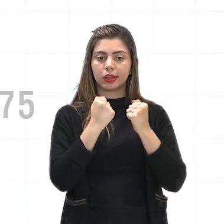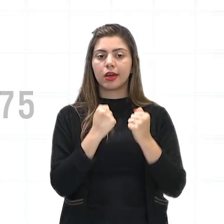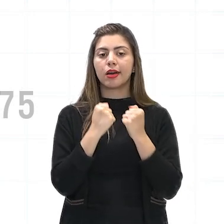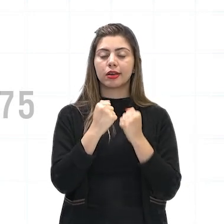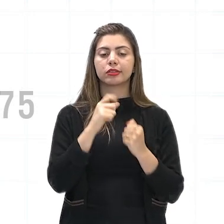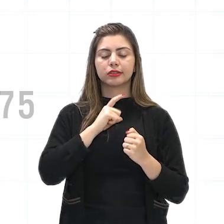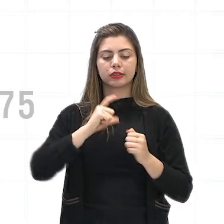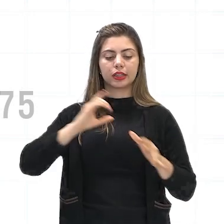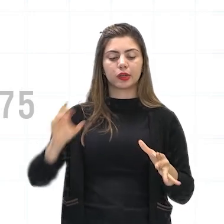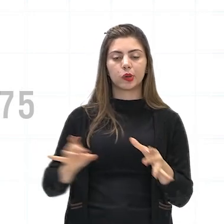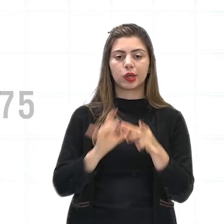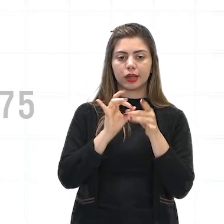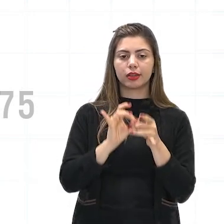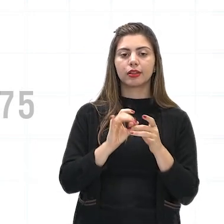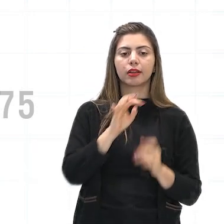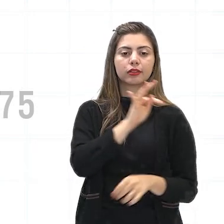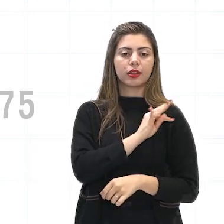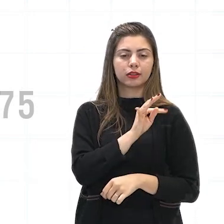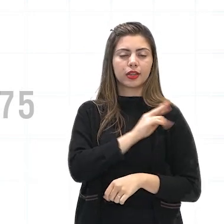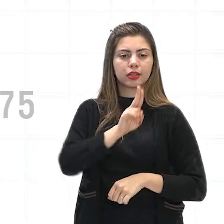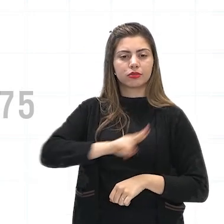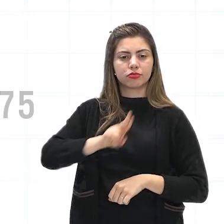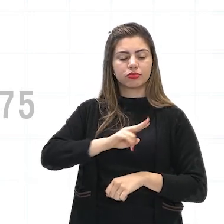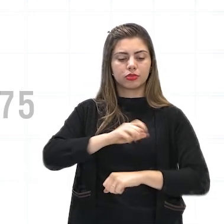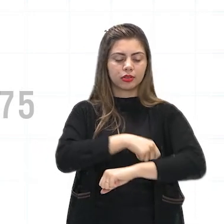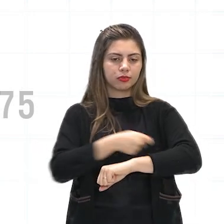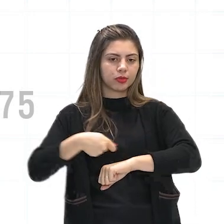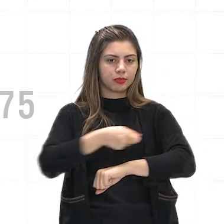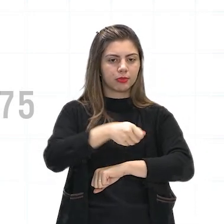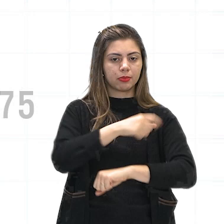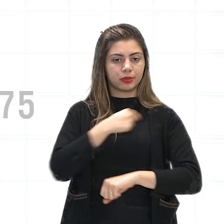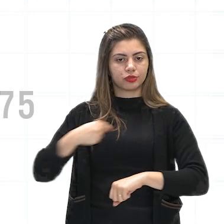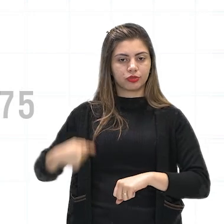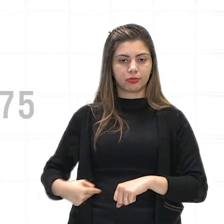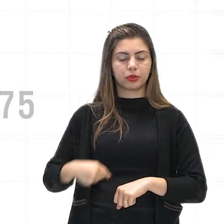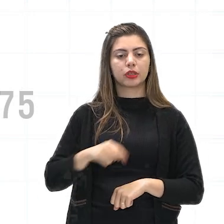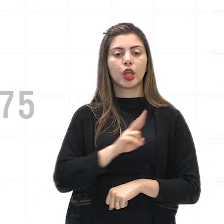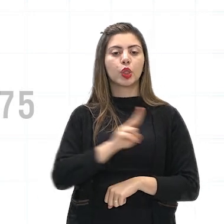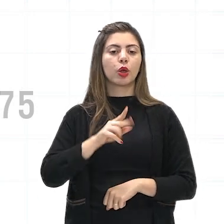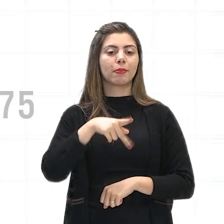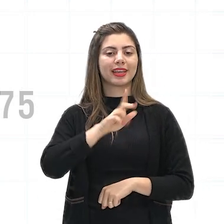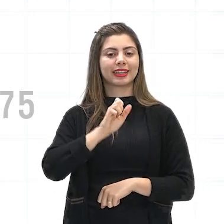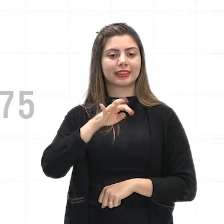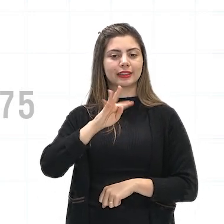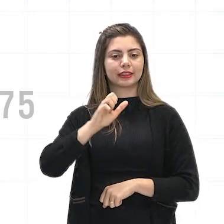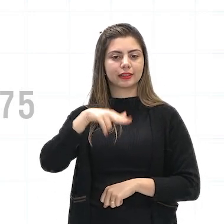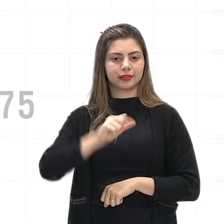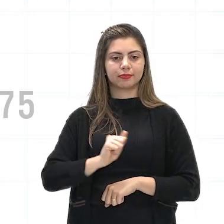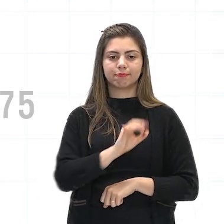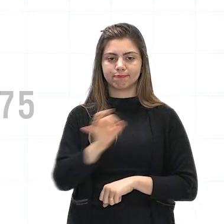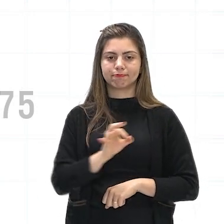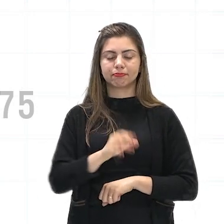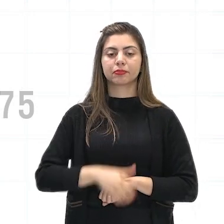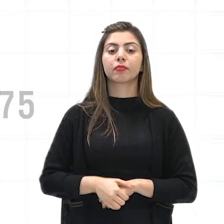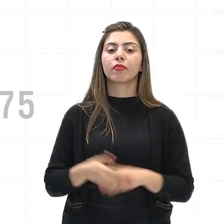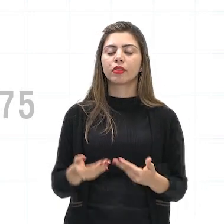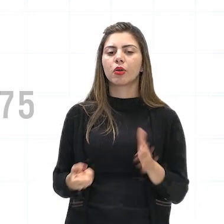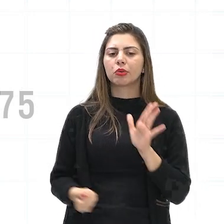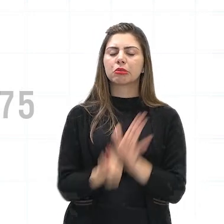técnica realizada com a espada japonesa chamada katana, né, que foi